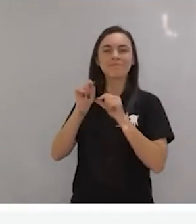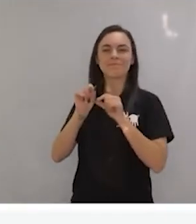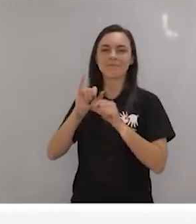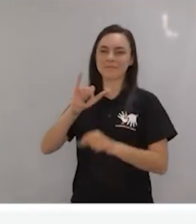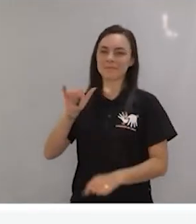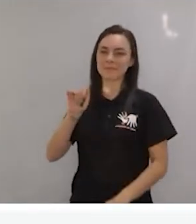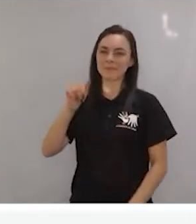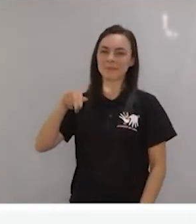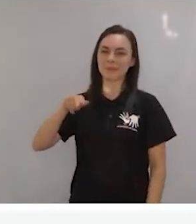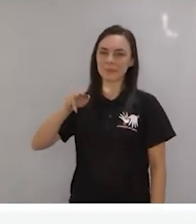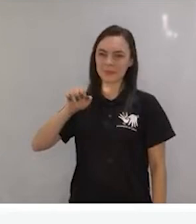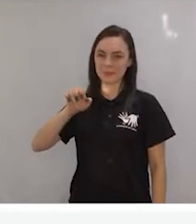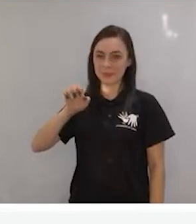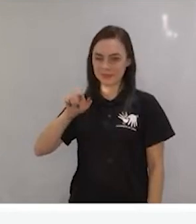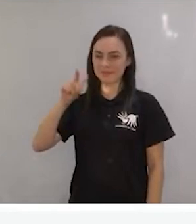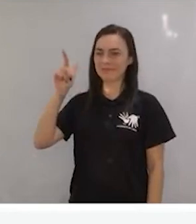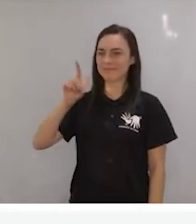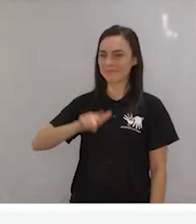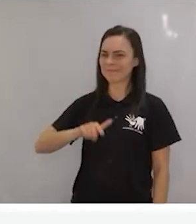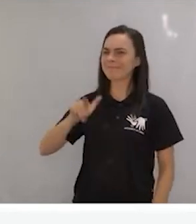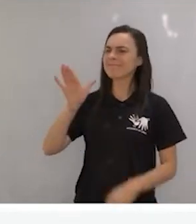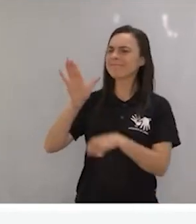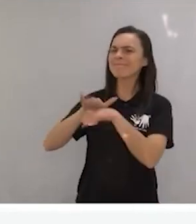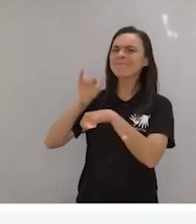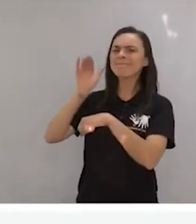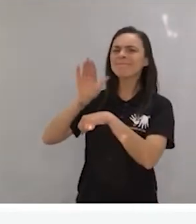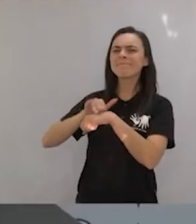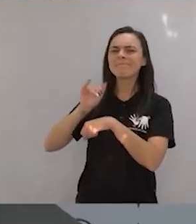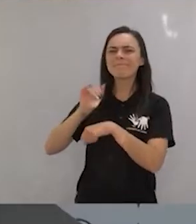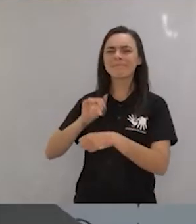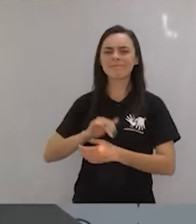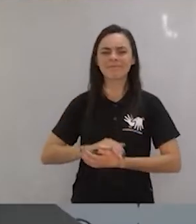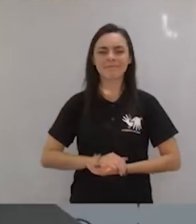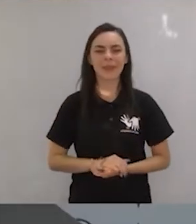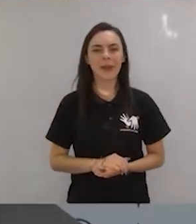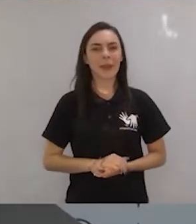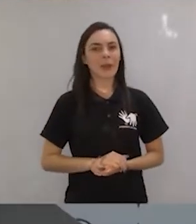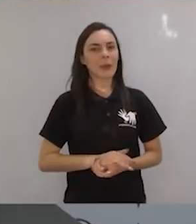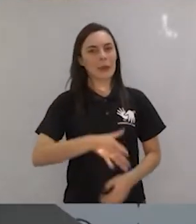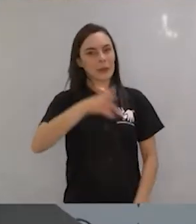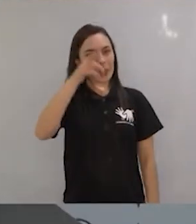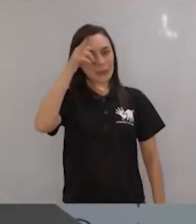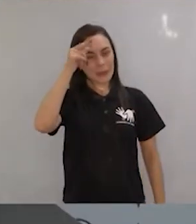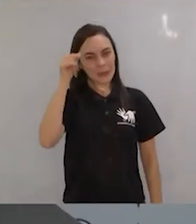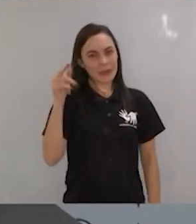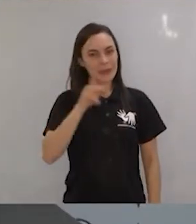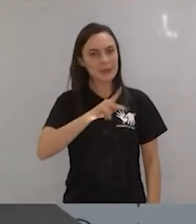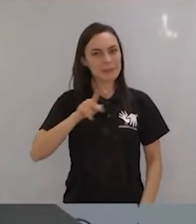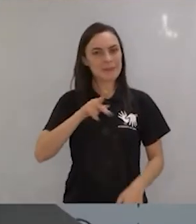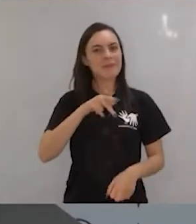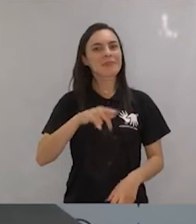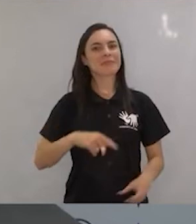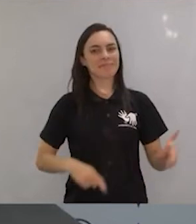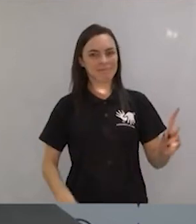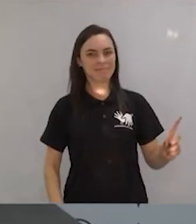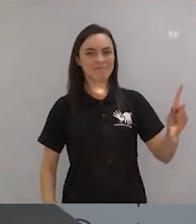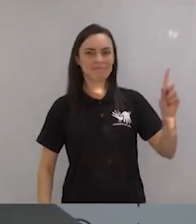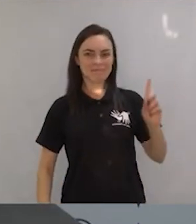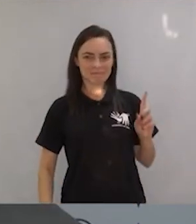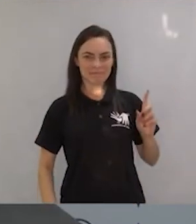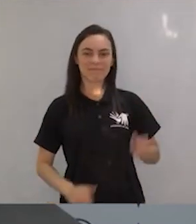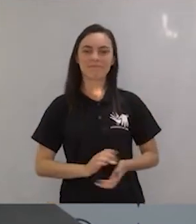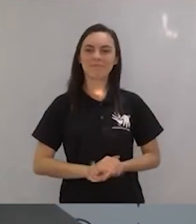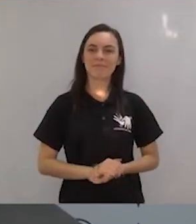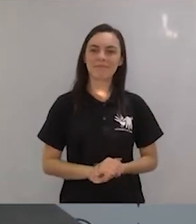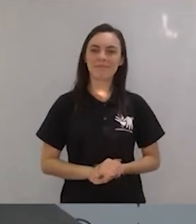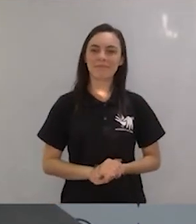professora Jaque novamente. Professora Jaque, consegui a ajuda da professora Jaque novamente para nossa